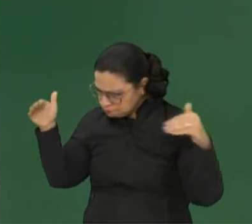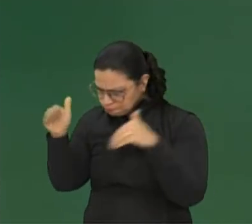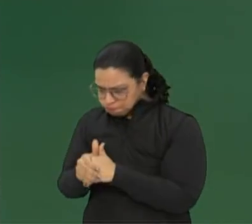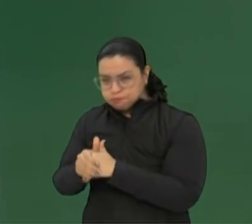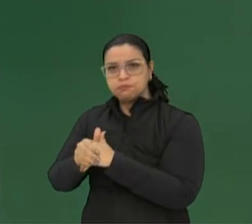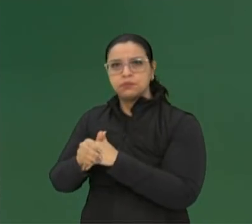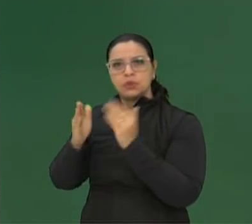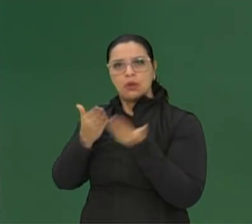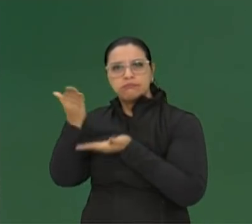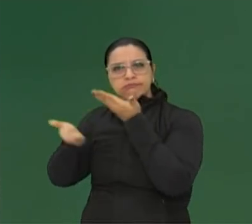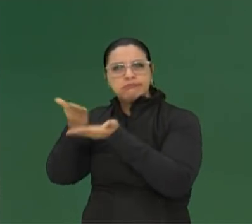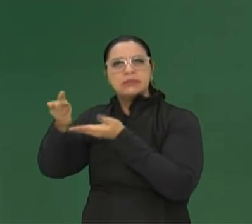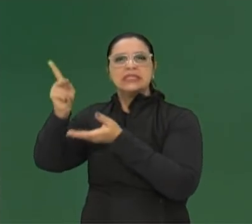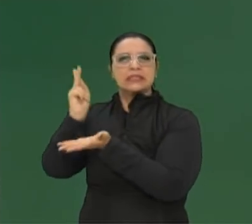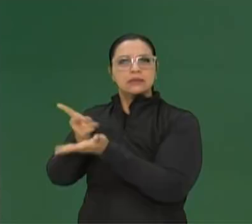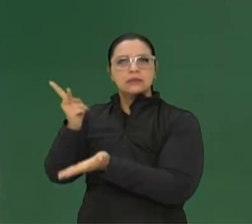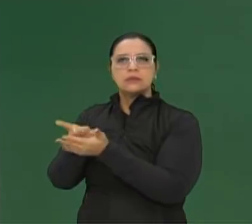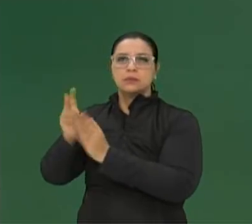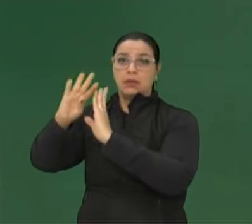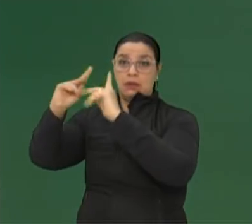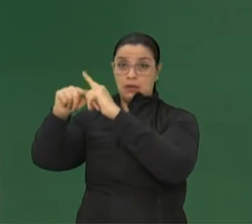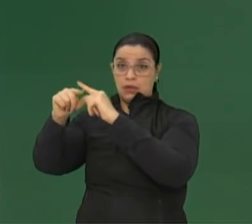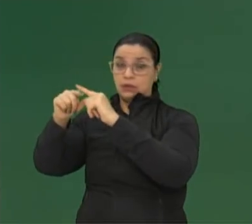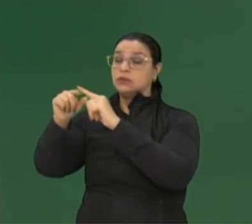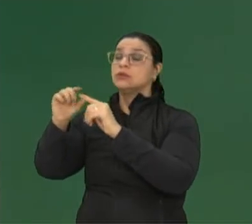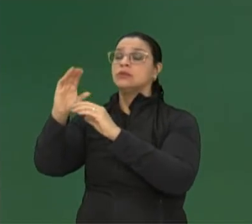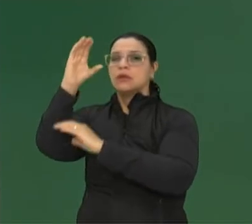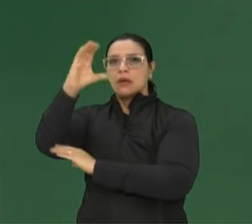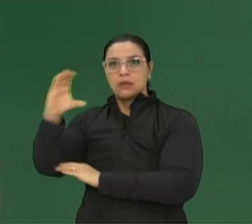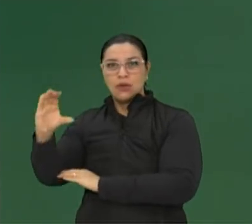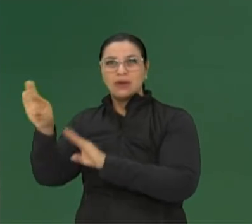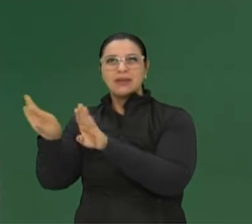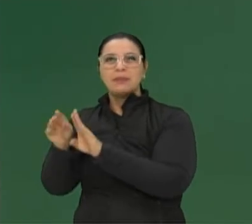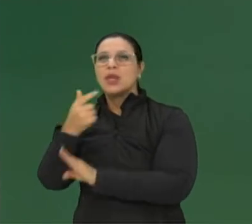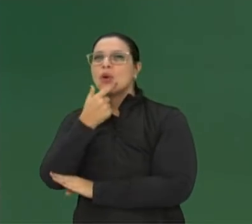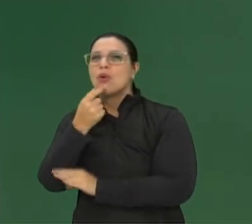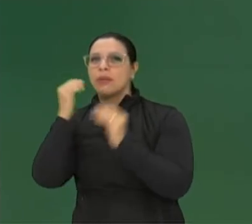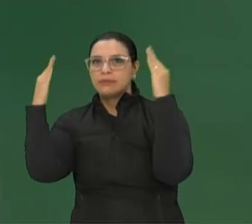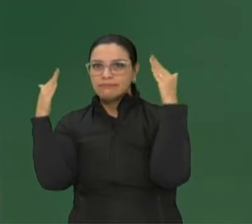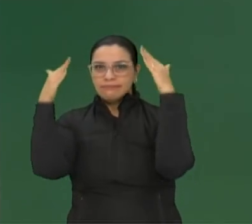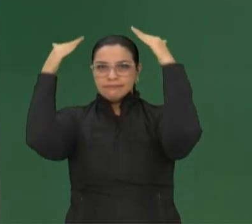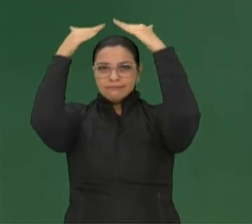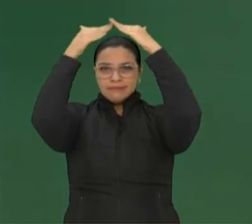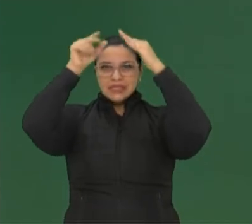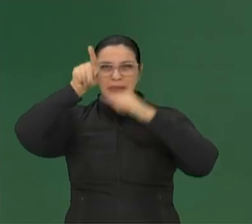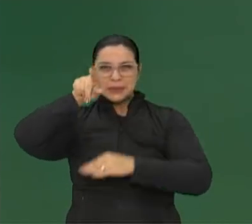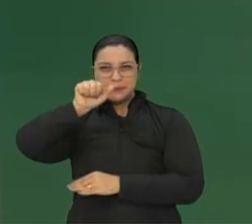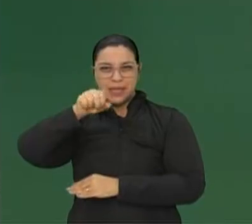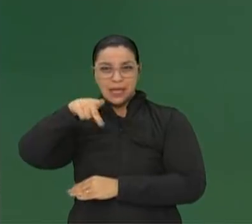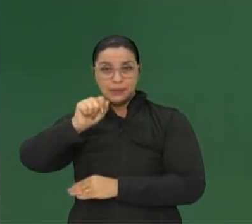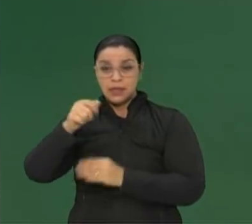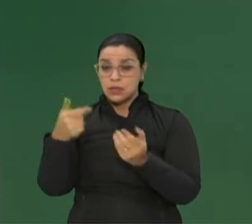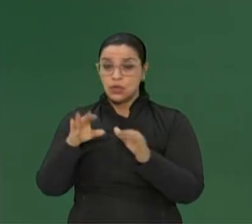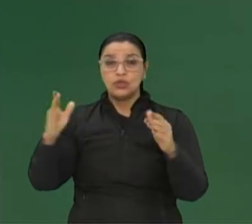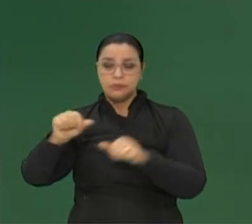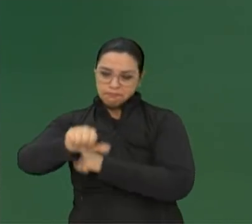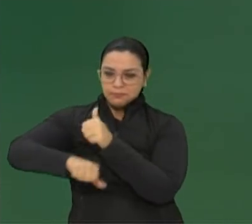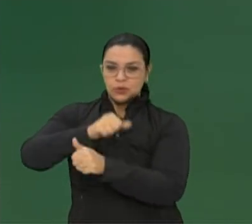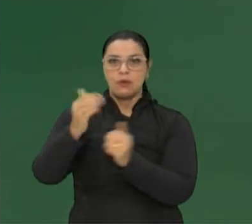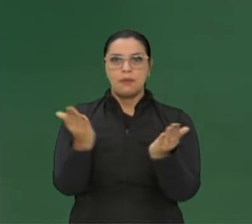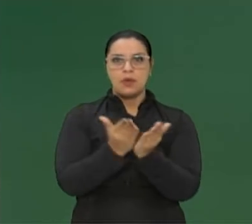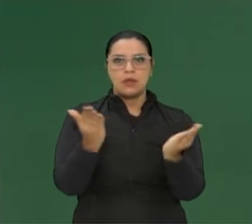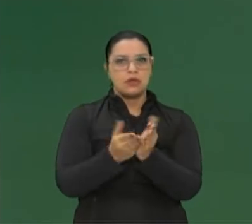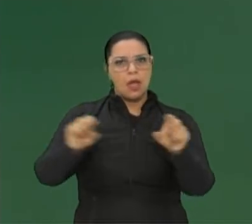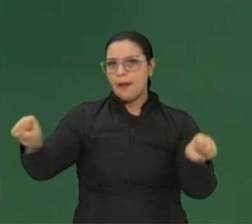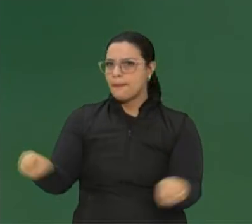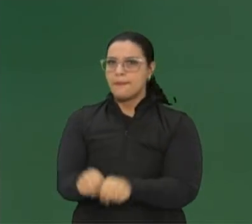única e exclusivamente à Igreja Católica e à figura do Papa. O protestantismo trouxe justamente uma ruptura nessa unidade religiosa, tá? A gente